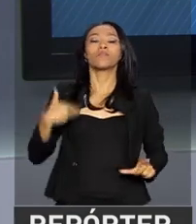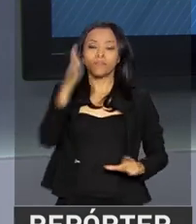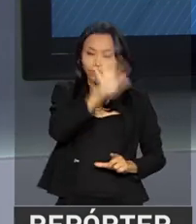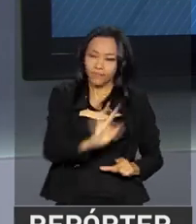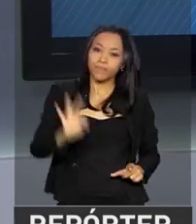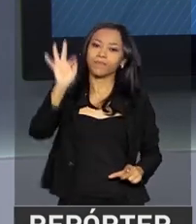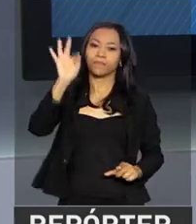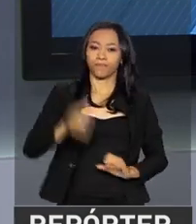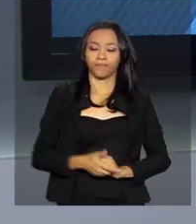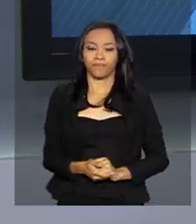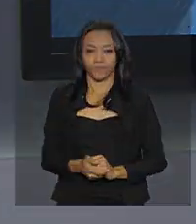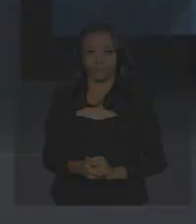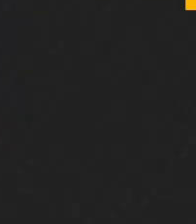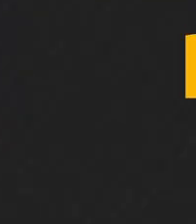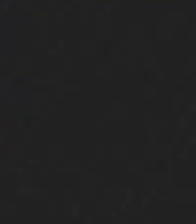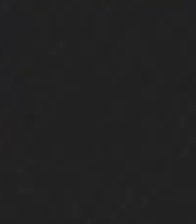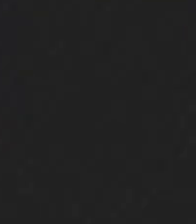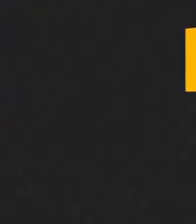do governo federal